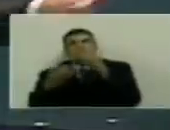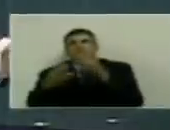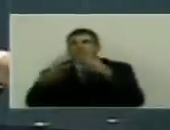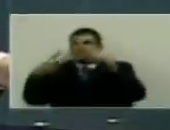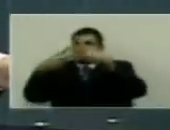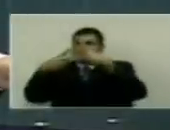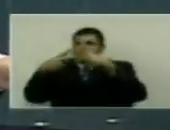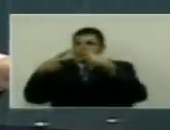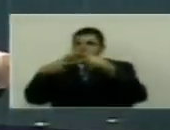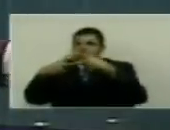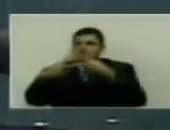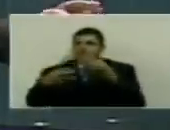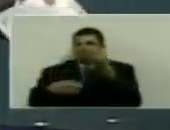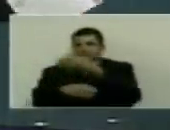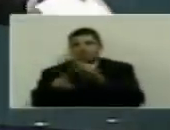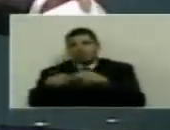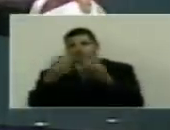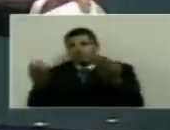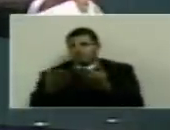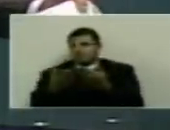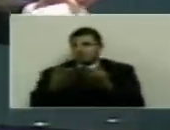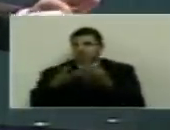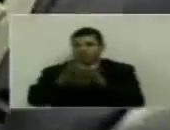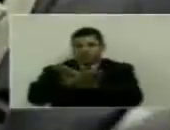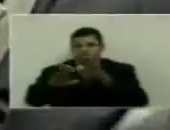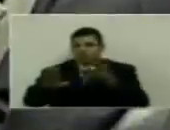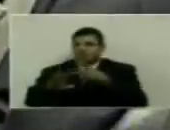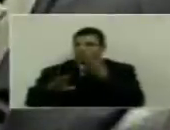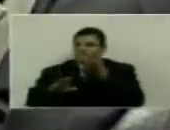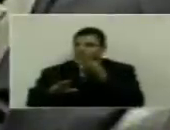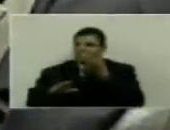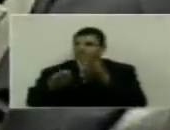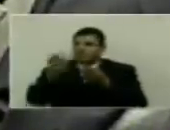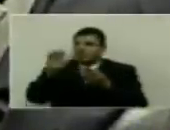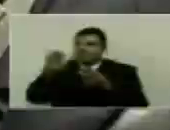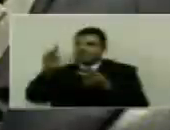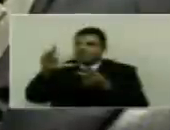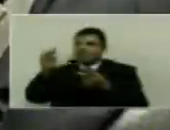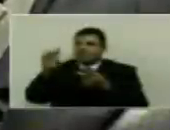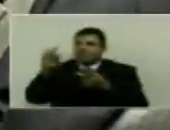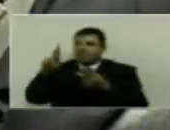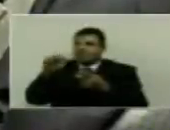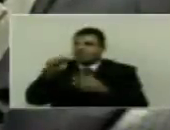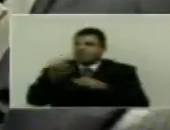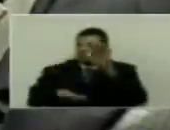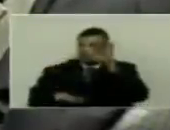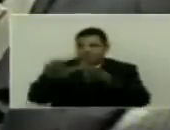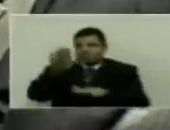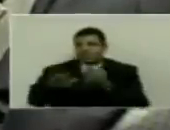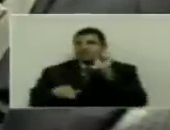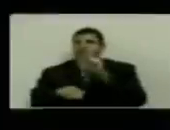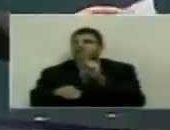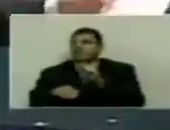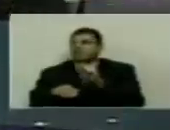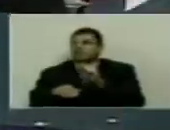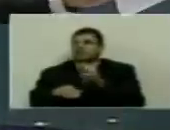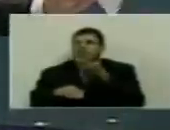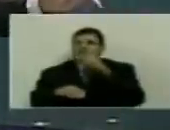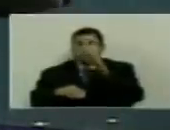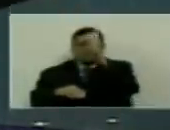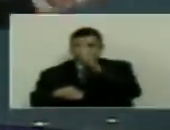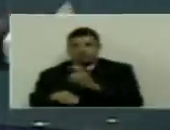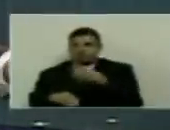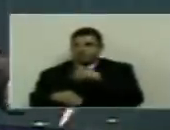administração, conseguiram concluir. Mas aí eu não estou fulanizando, eu estou falando da Eletrobras, que é uma empresa que independe de quem é o seu diretor